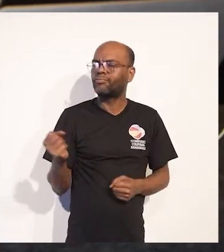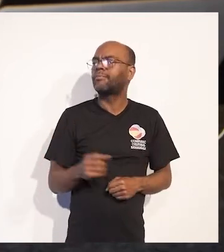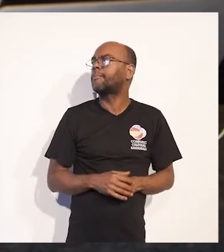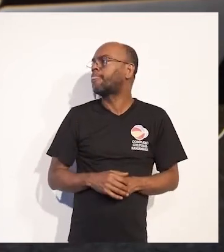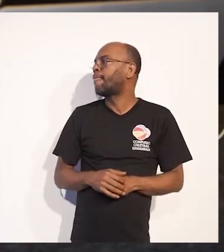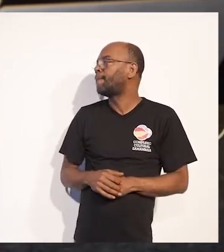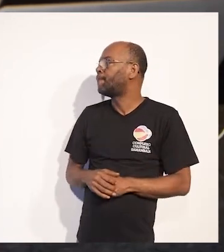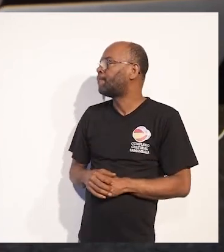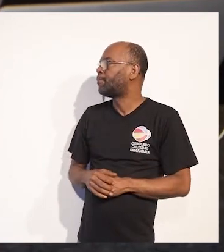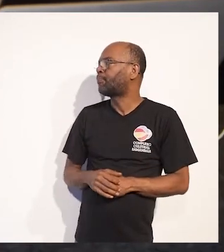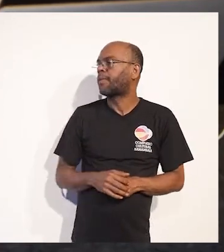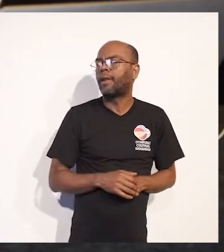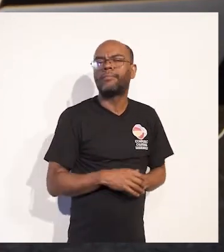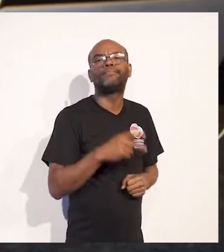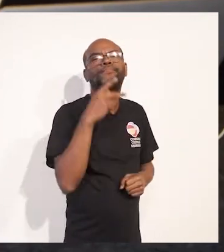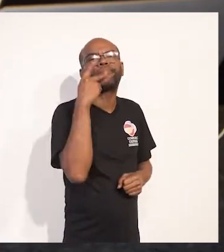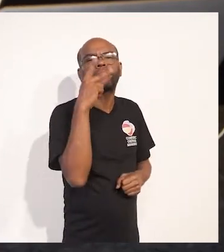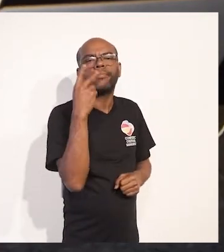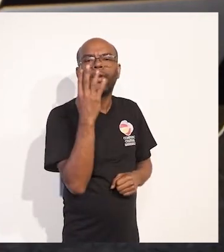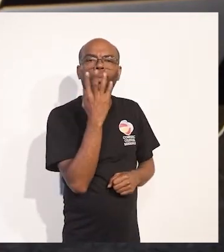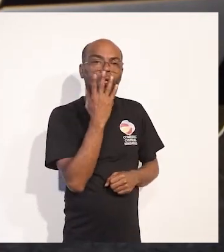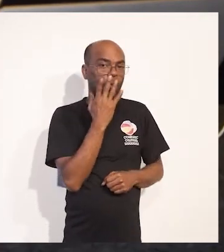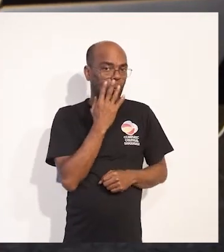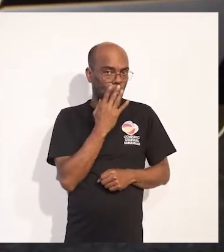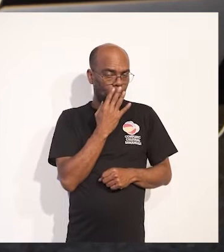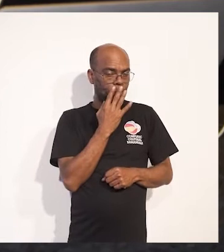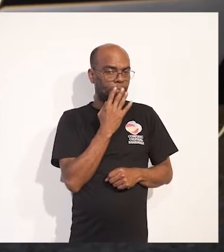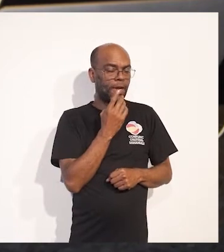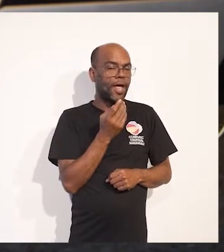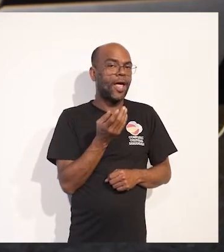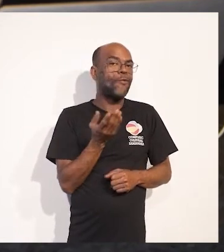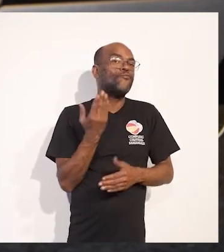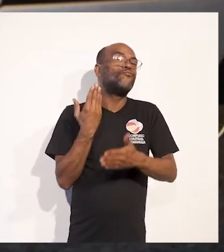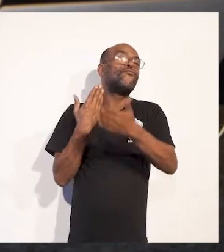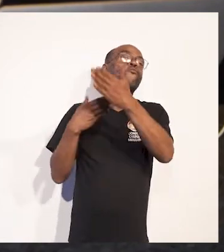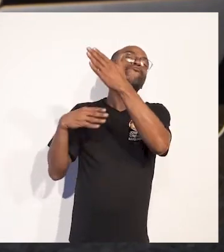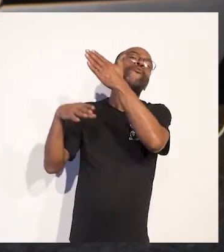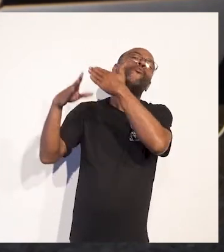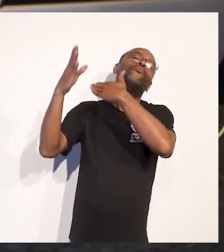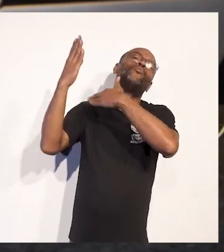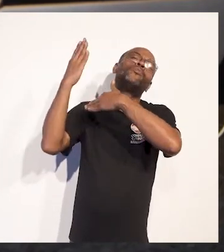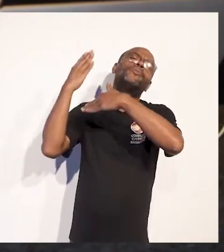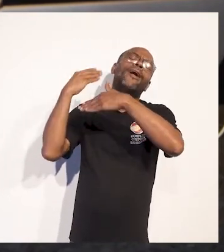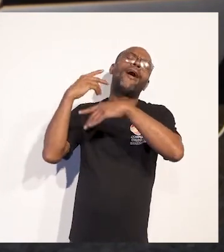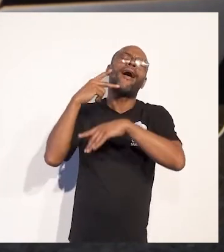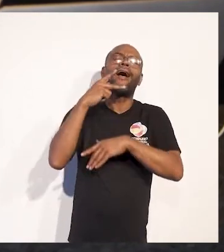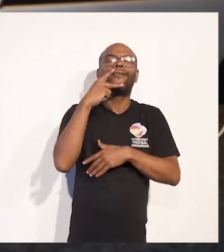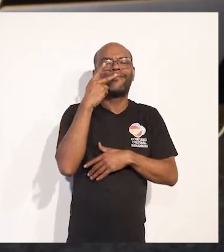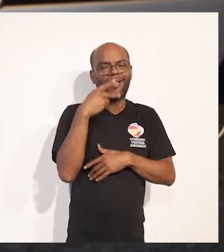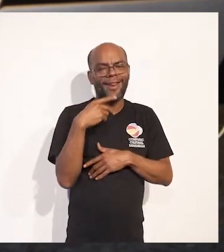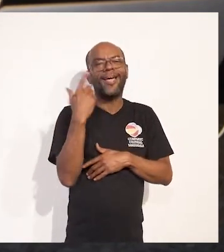Então, para falar sobre cor, eu vou voltar a falar de